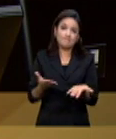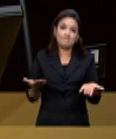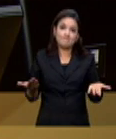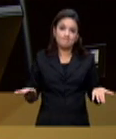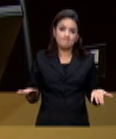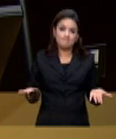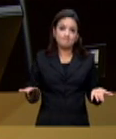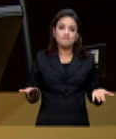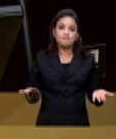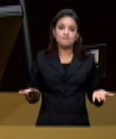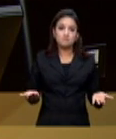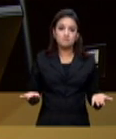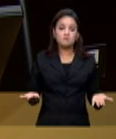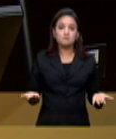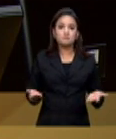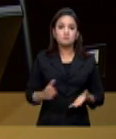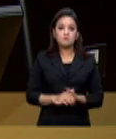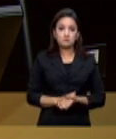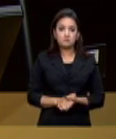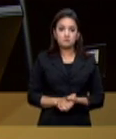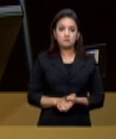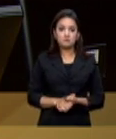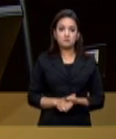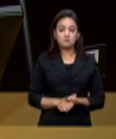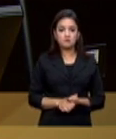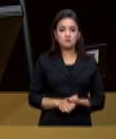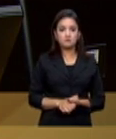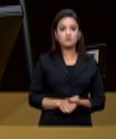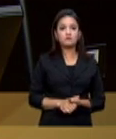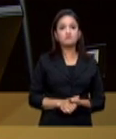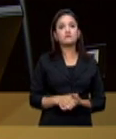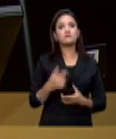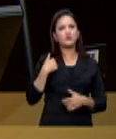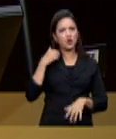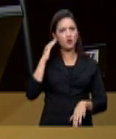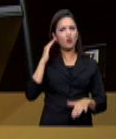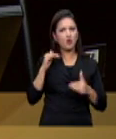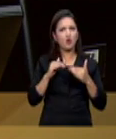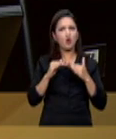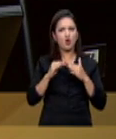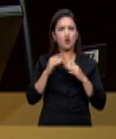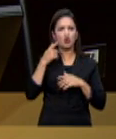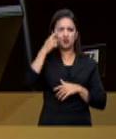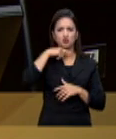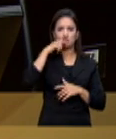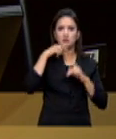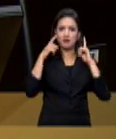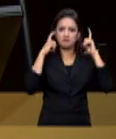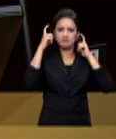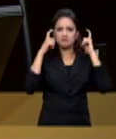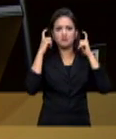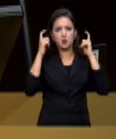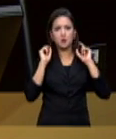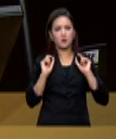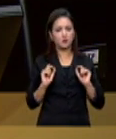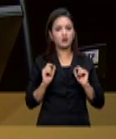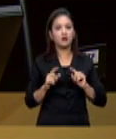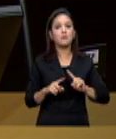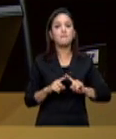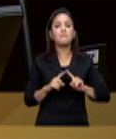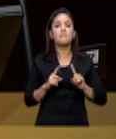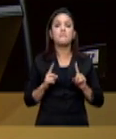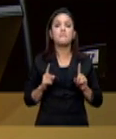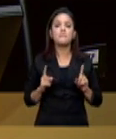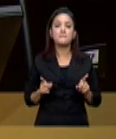em acolher a preocupação do ministro Gilmar e até mesmo, numa passagem do meu voto, faço referência a